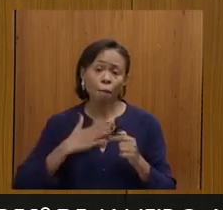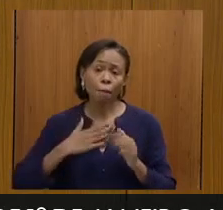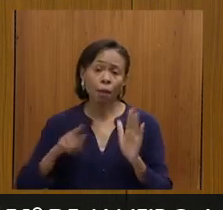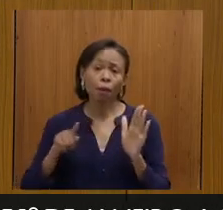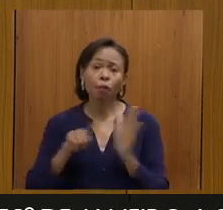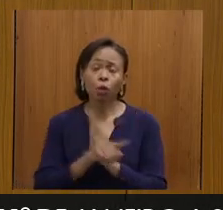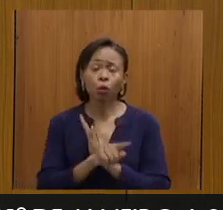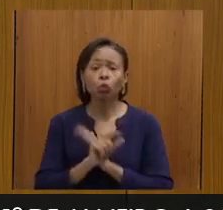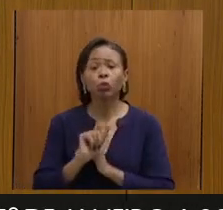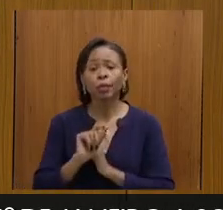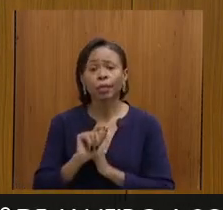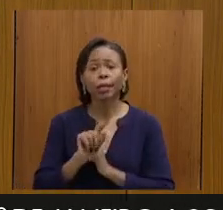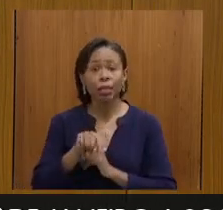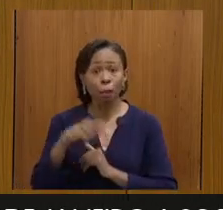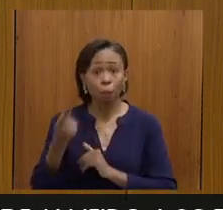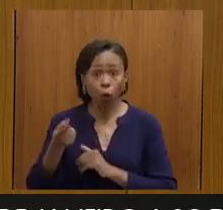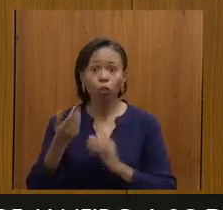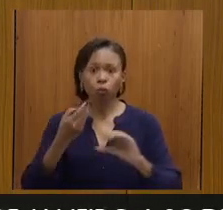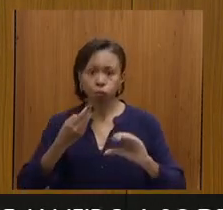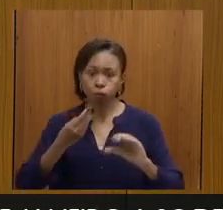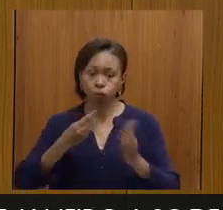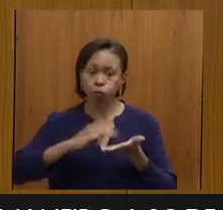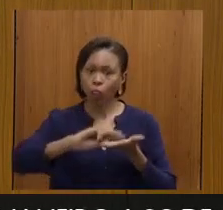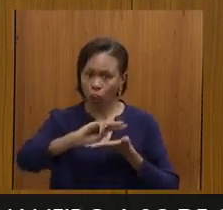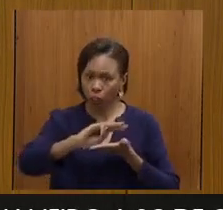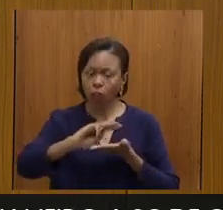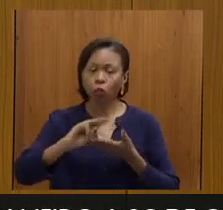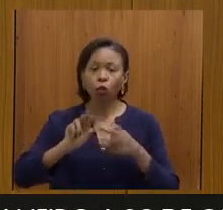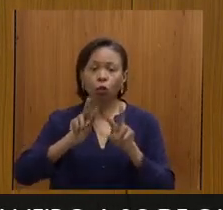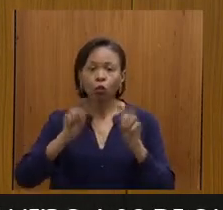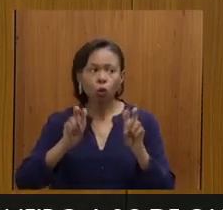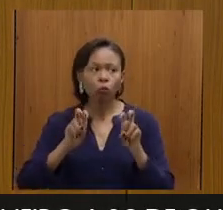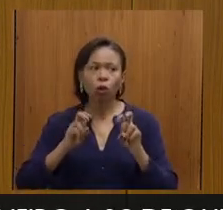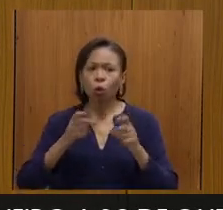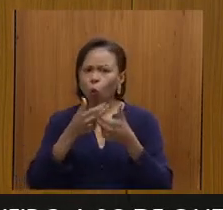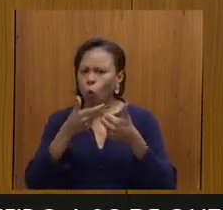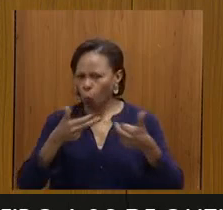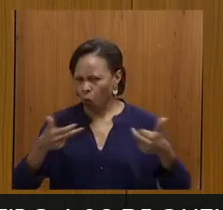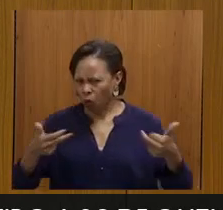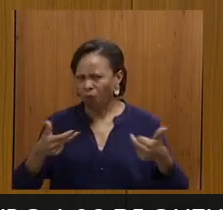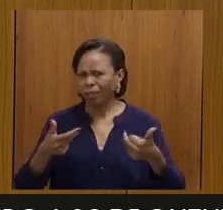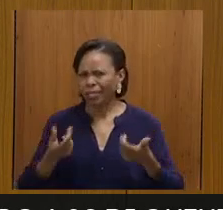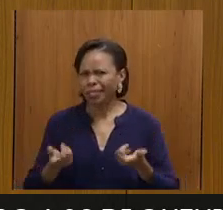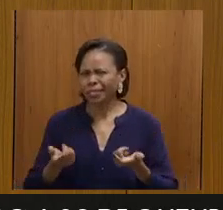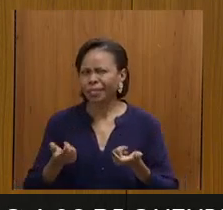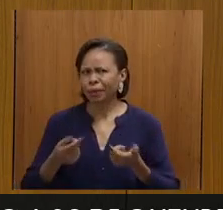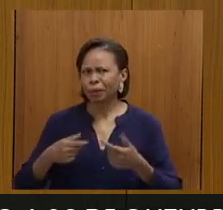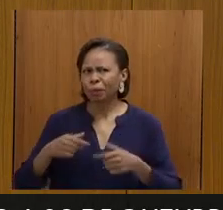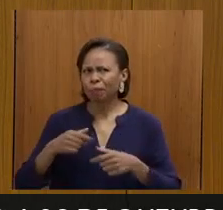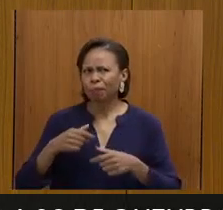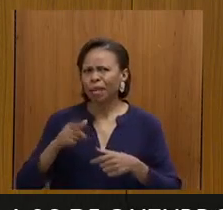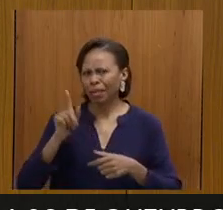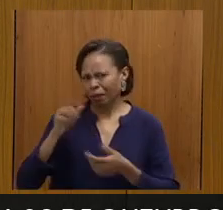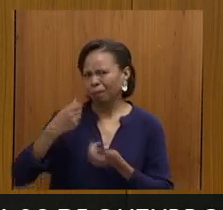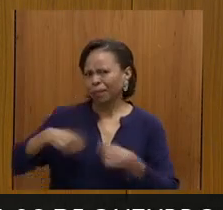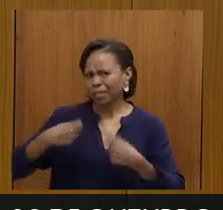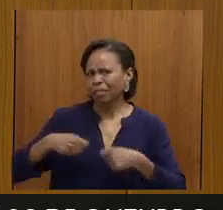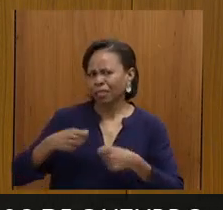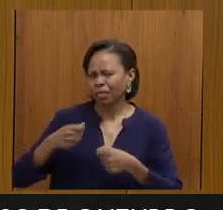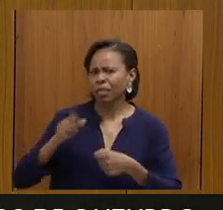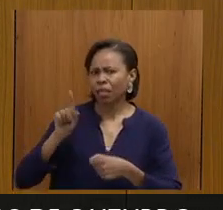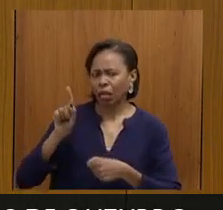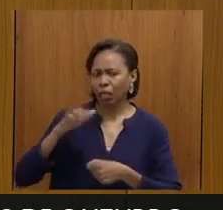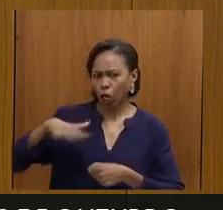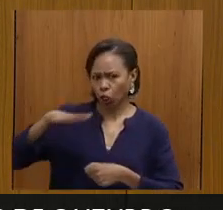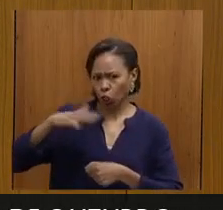reservando, depois passo uma mensagem sobre o conjunto das coisas que me são demandadas das regiões que sou votado,